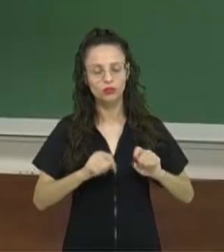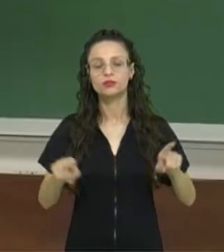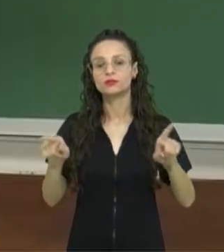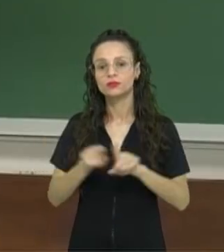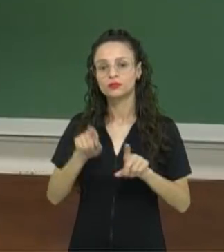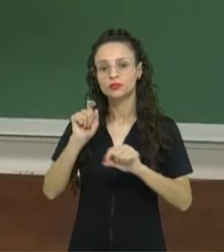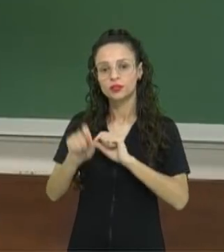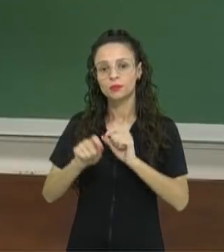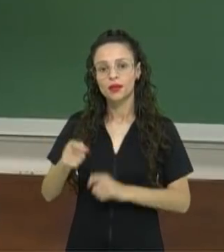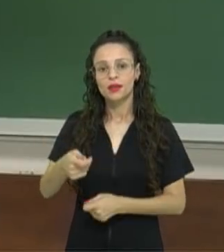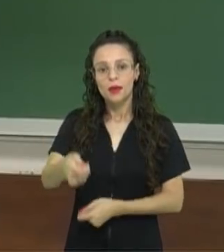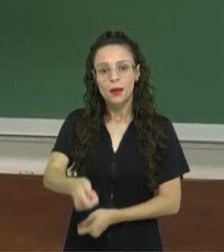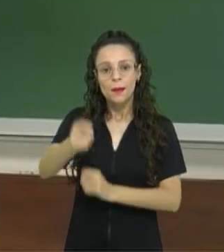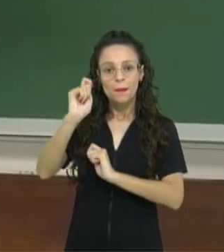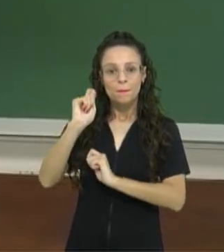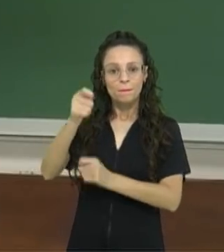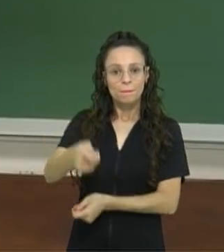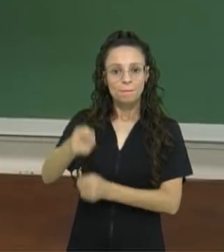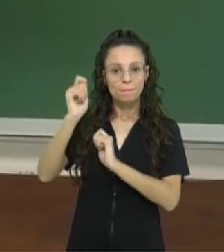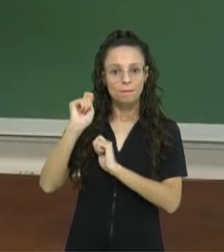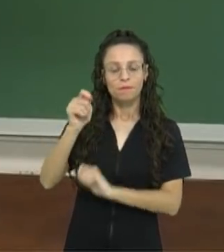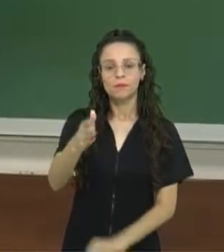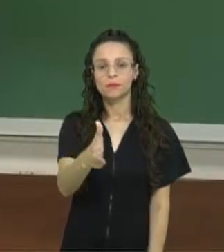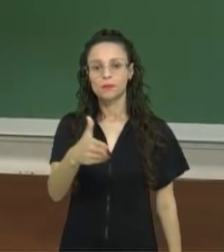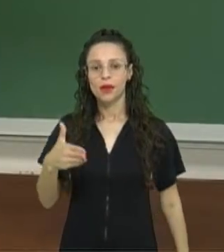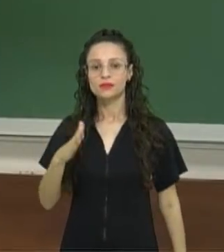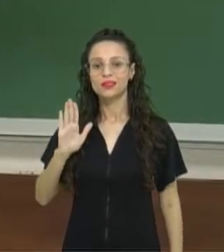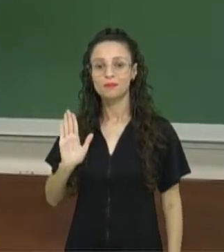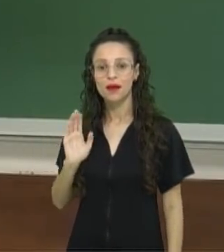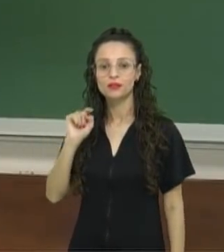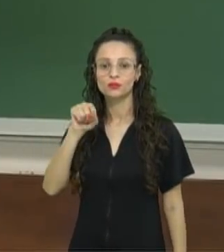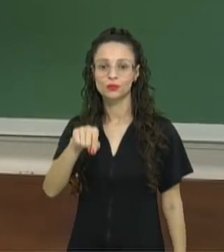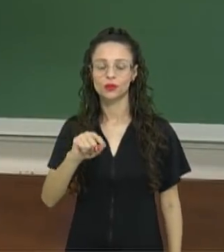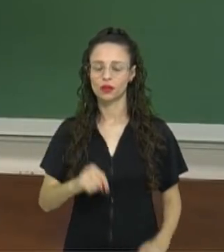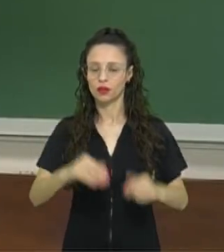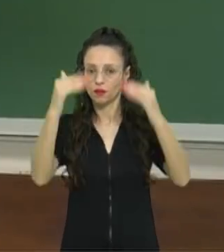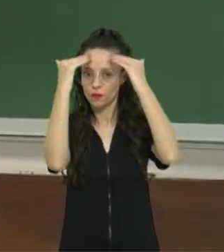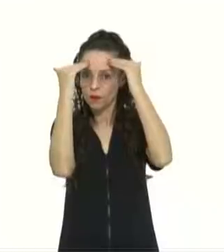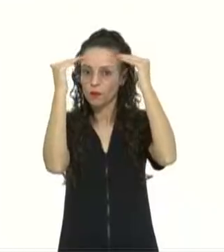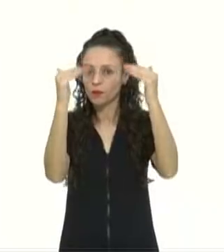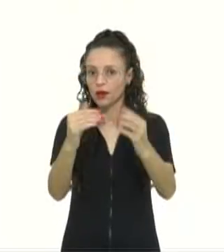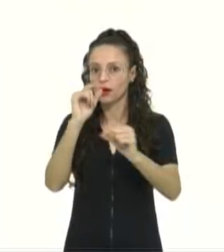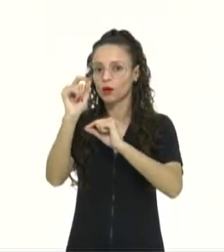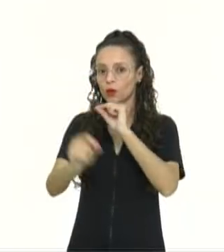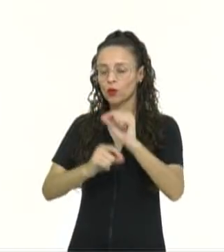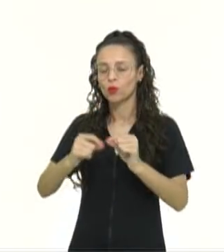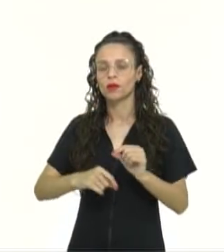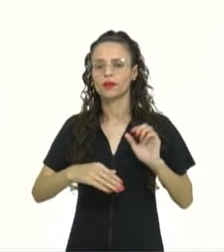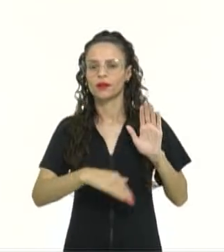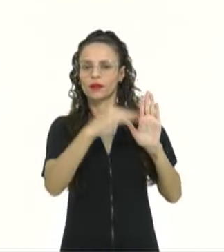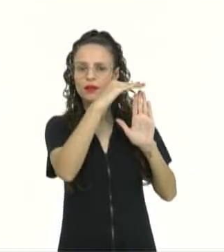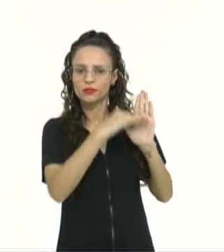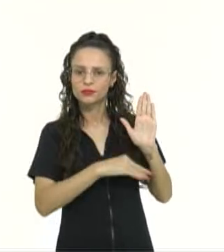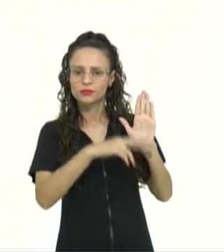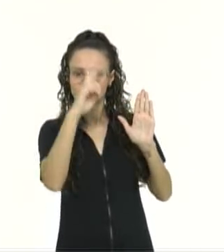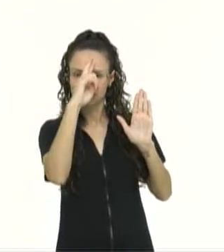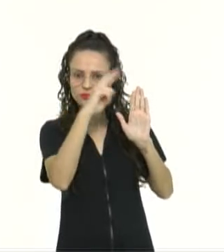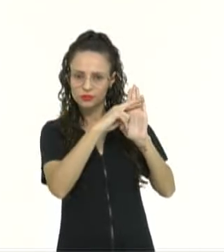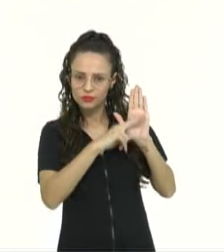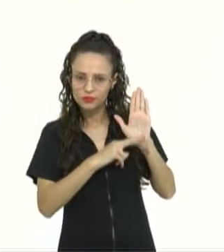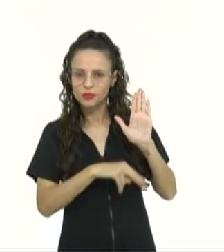também a pesca. Só que a pesca, né, ela tem que obedecer ali a determinadas regras,